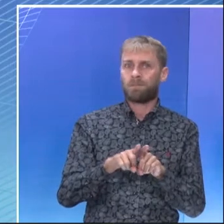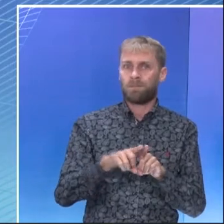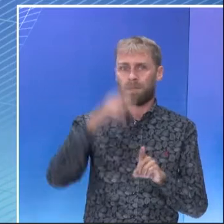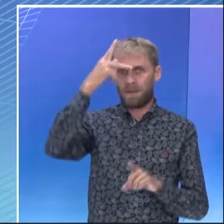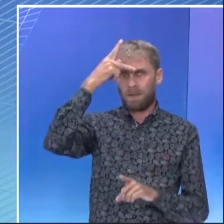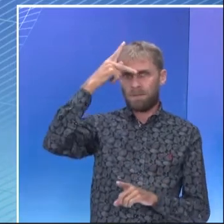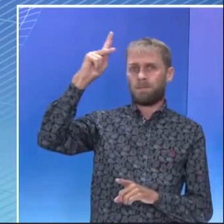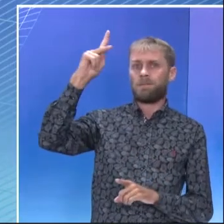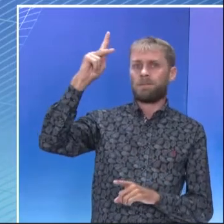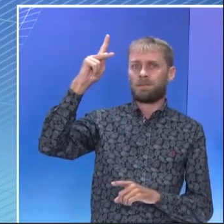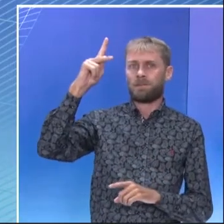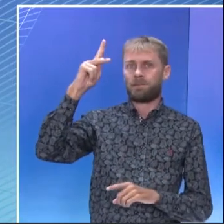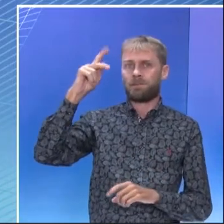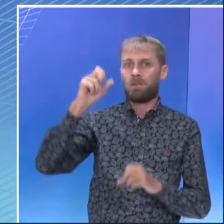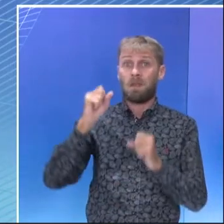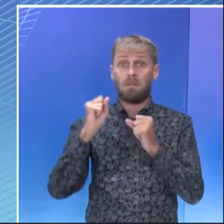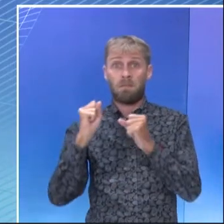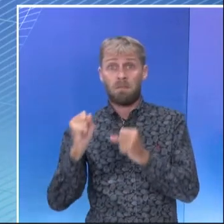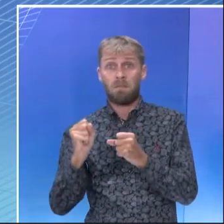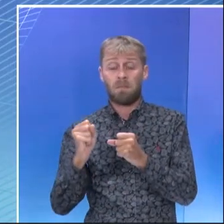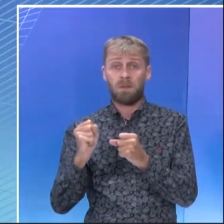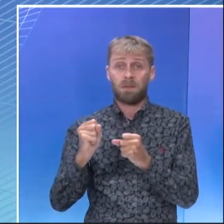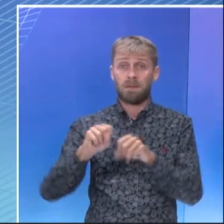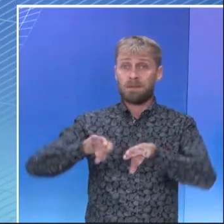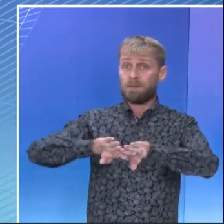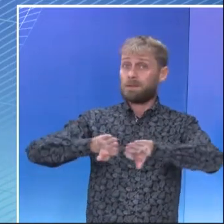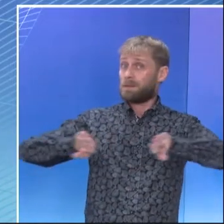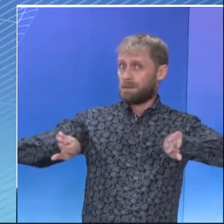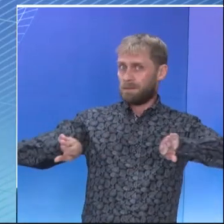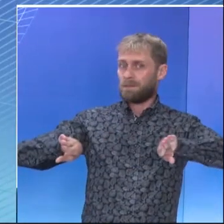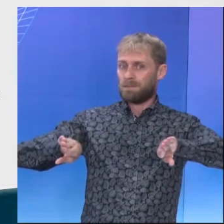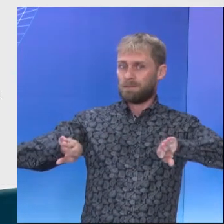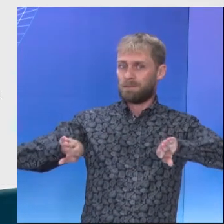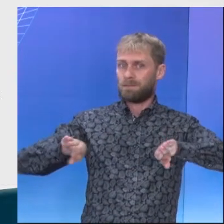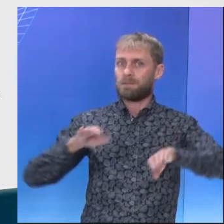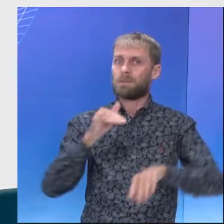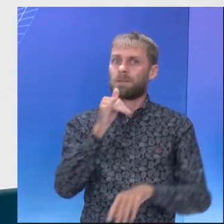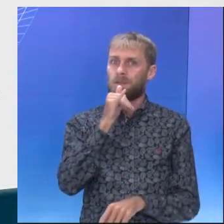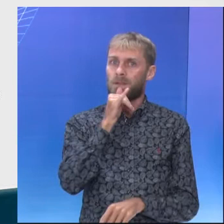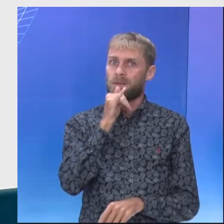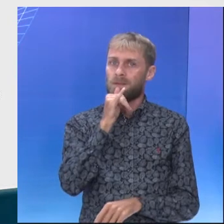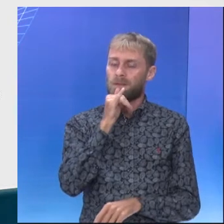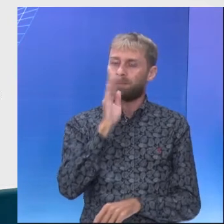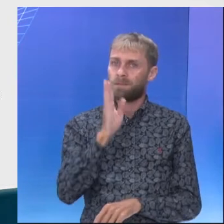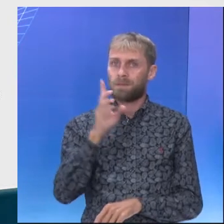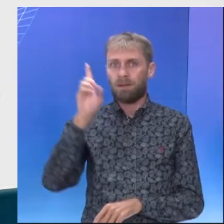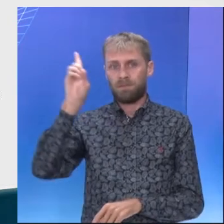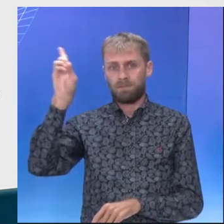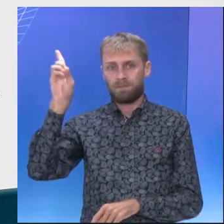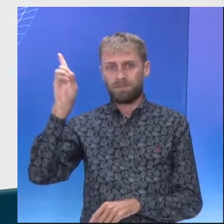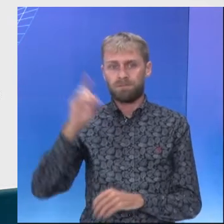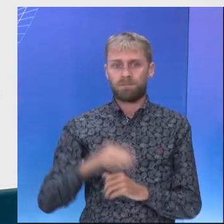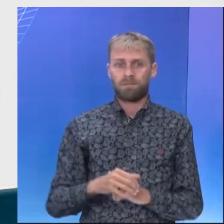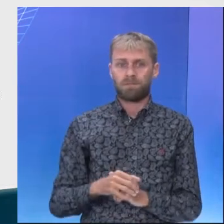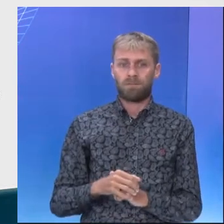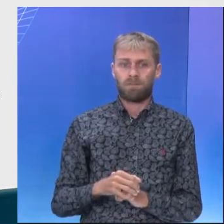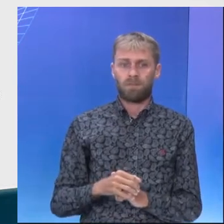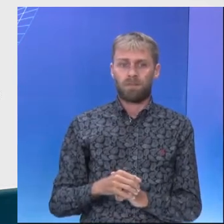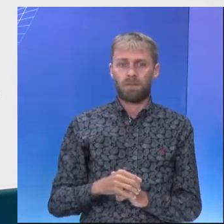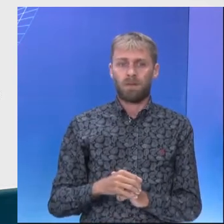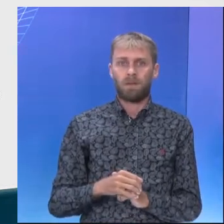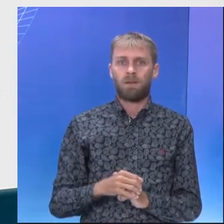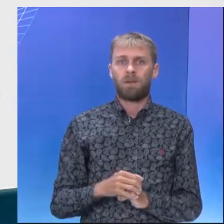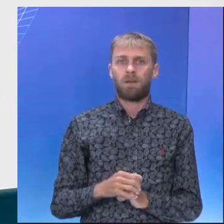essa preposição, ela pode vir separada, como foi dito anteriormente já, né? Called her